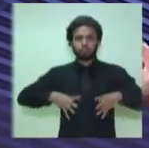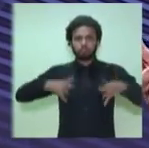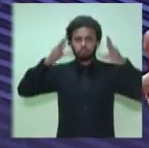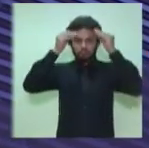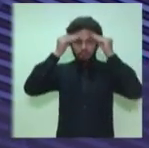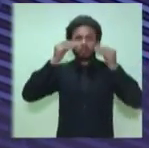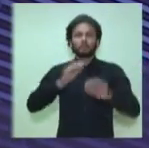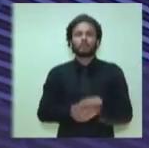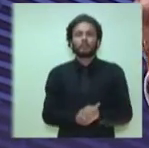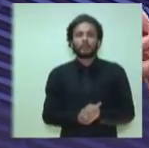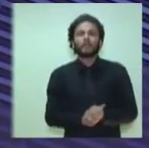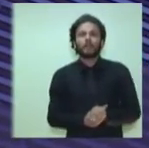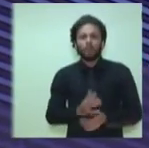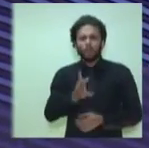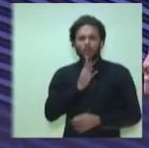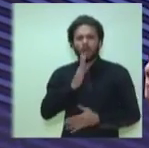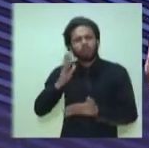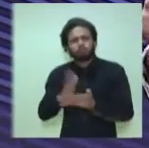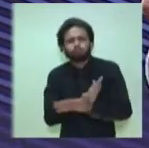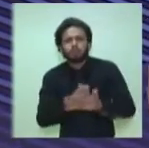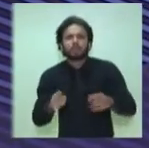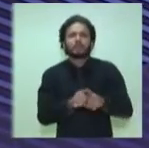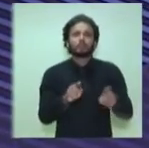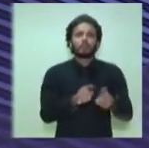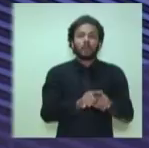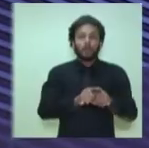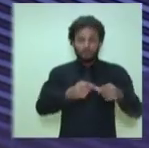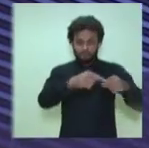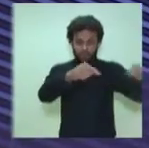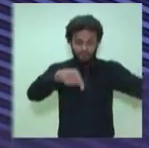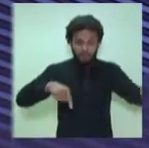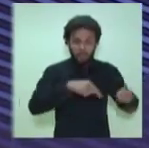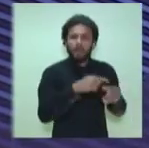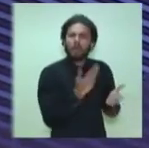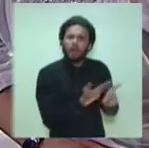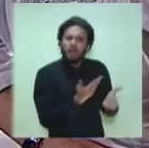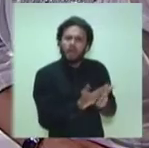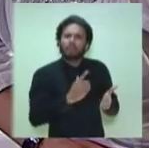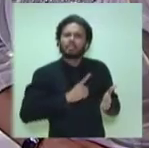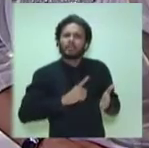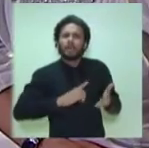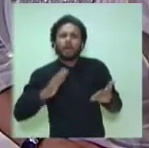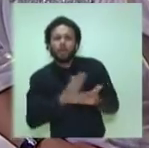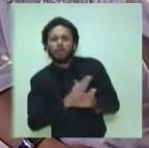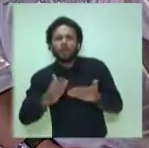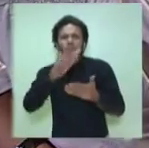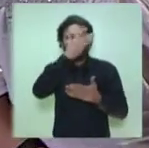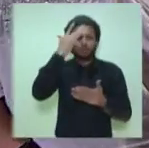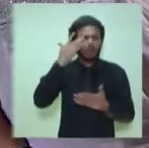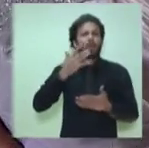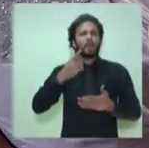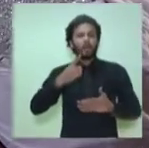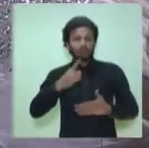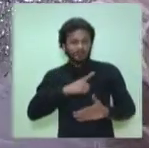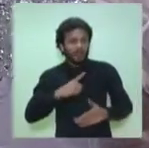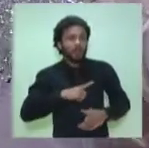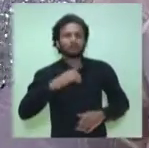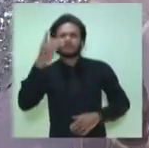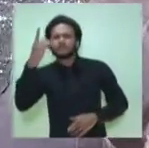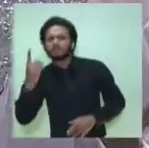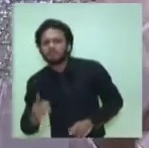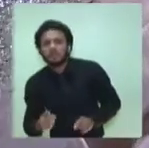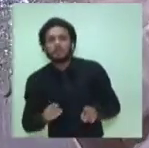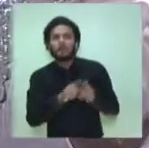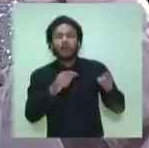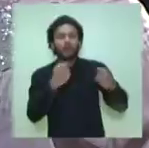meios de que dispomos, as salas de aula de atenção, sim, às pessoas que sofre de qualquer deficiência, de alguma deficiência. Nas nossas